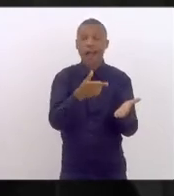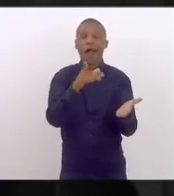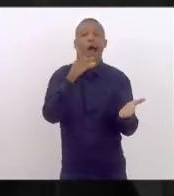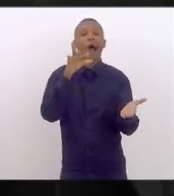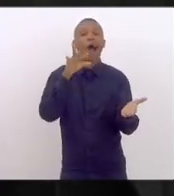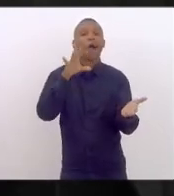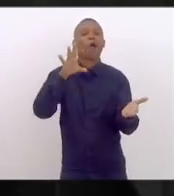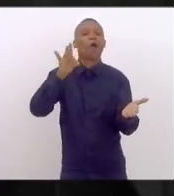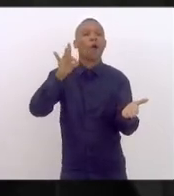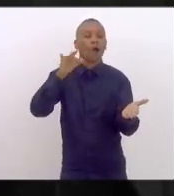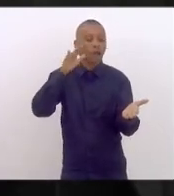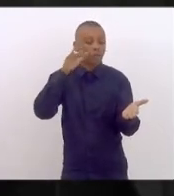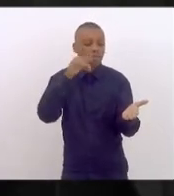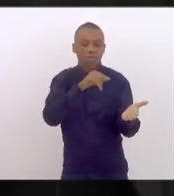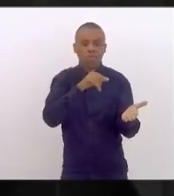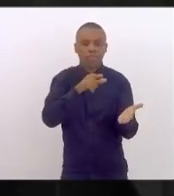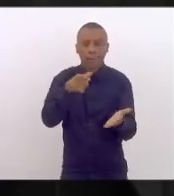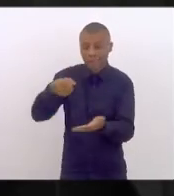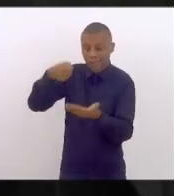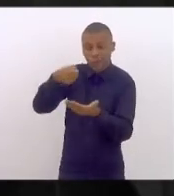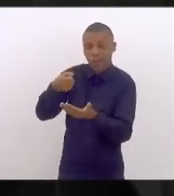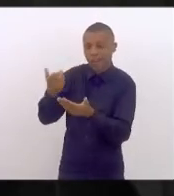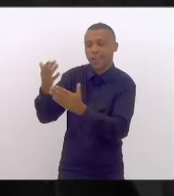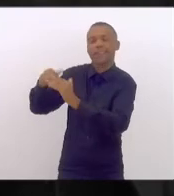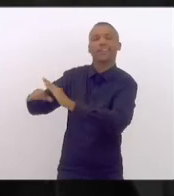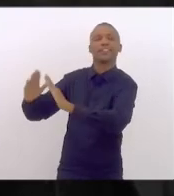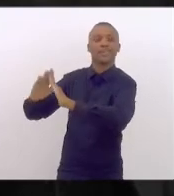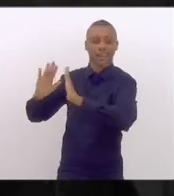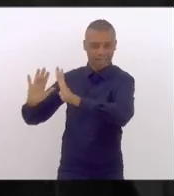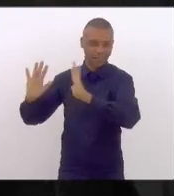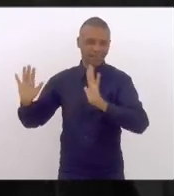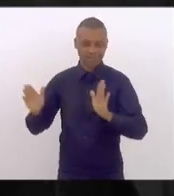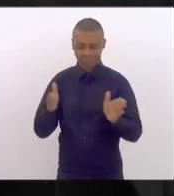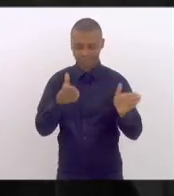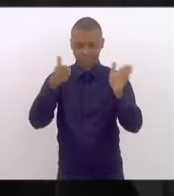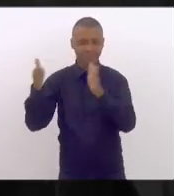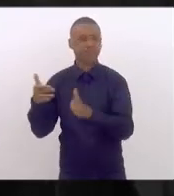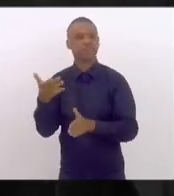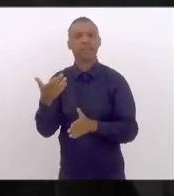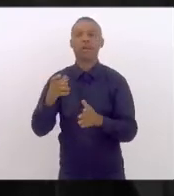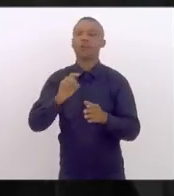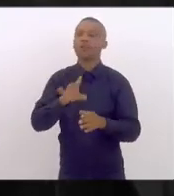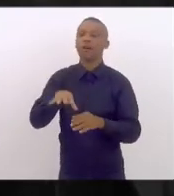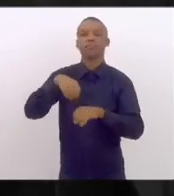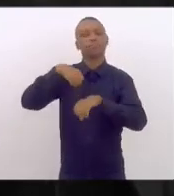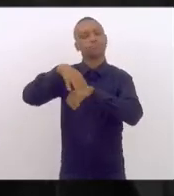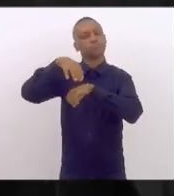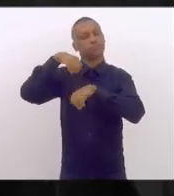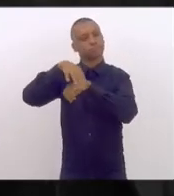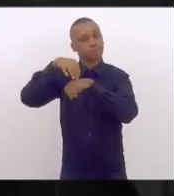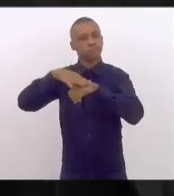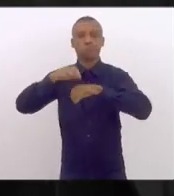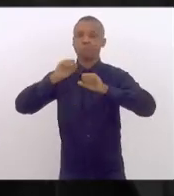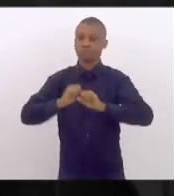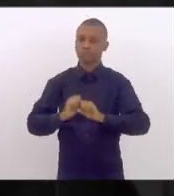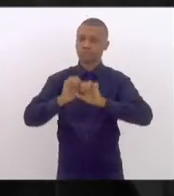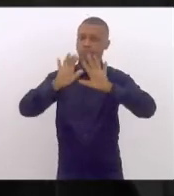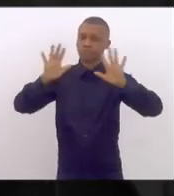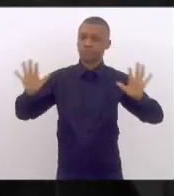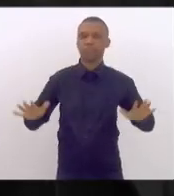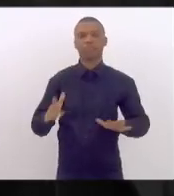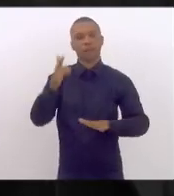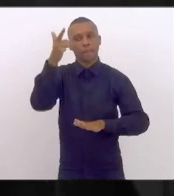ficar em casa não queria só fazer esses esclarecimentos E